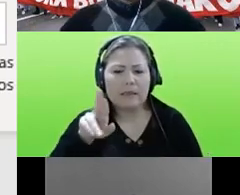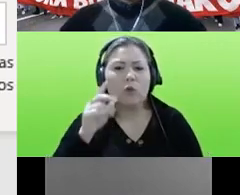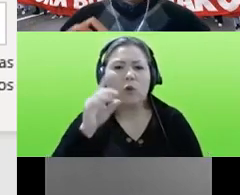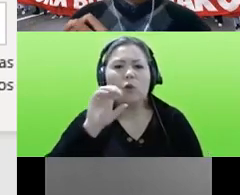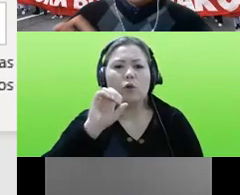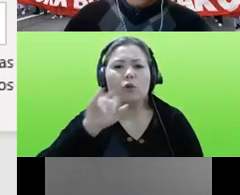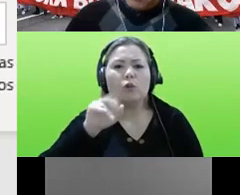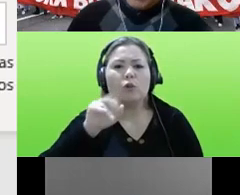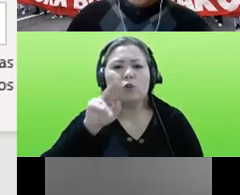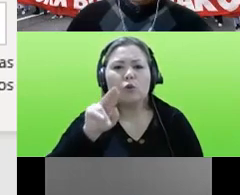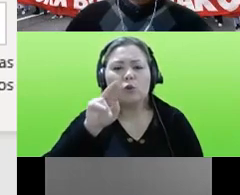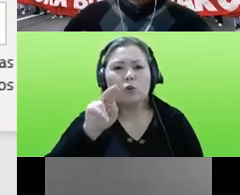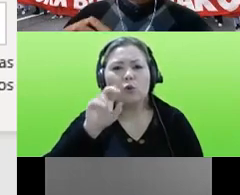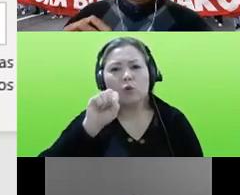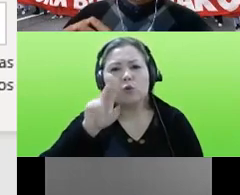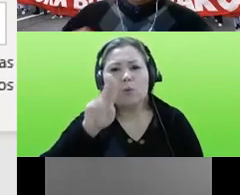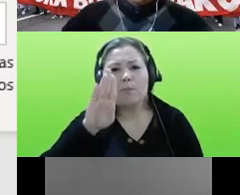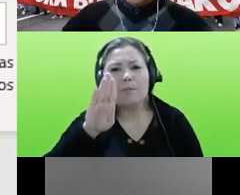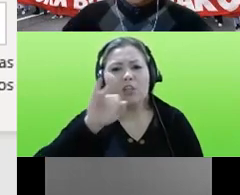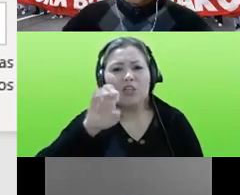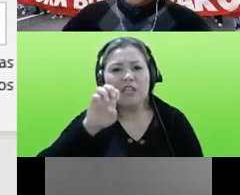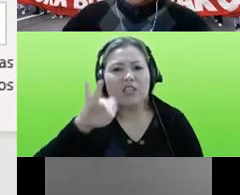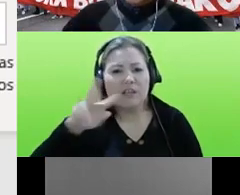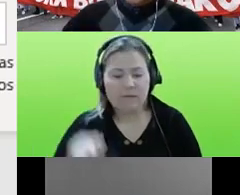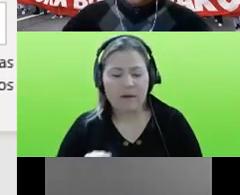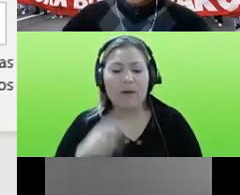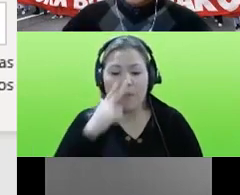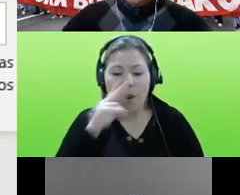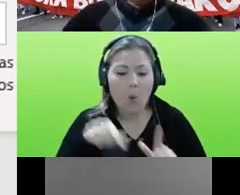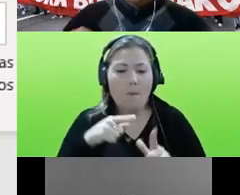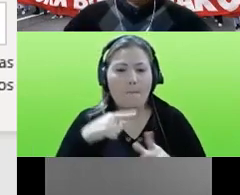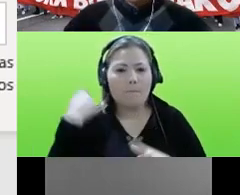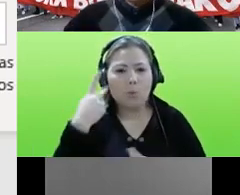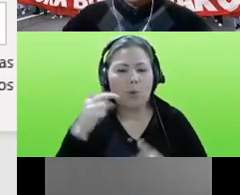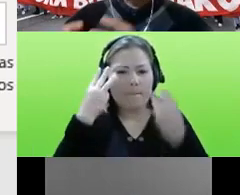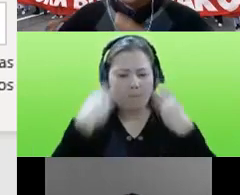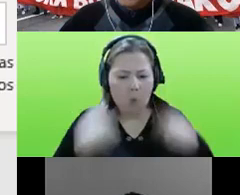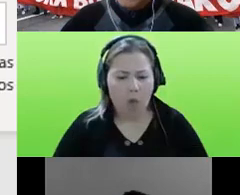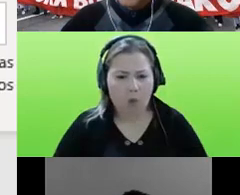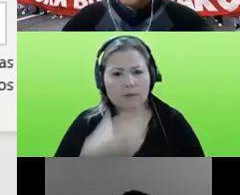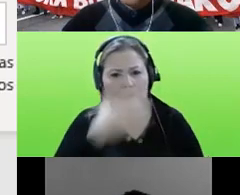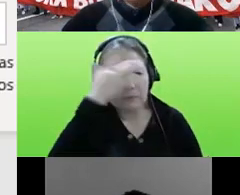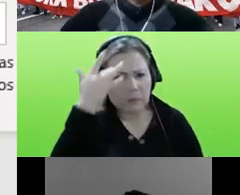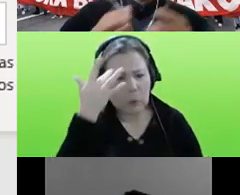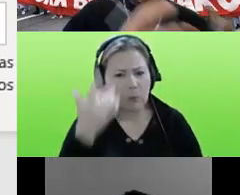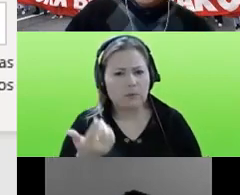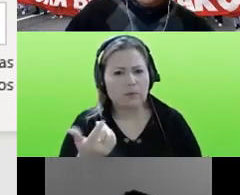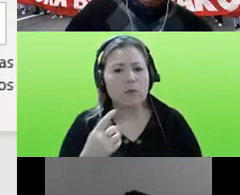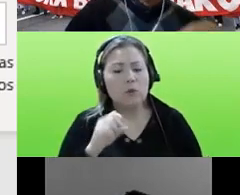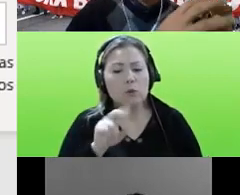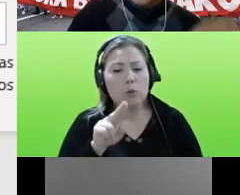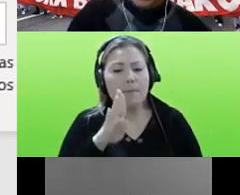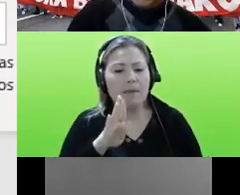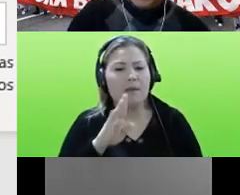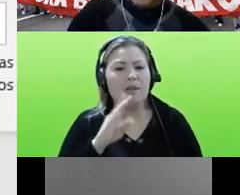co-constitutiva do agenciamento político-moral, não é? Das pessoas, a subjetivação, e